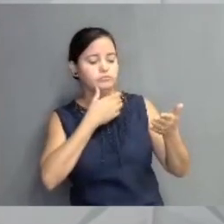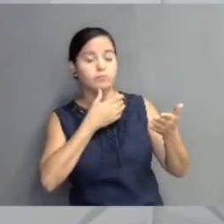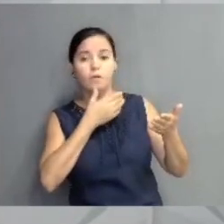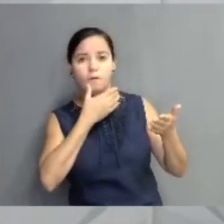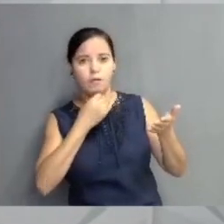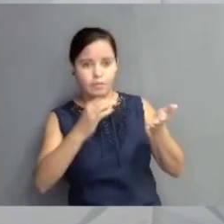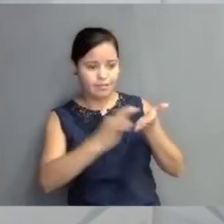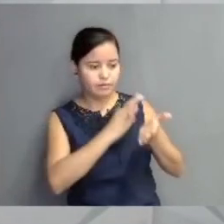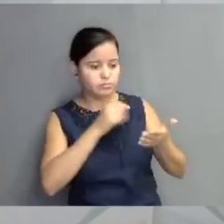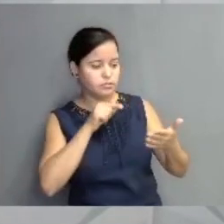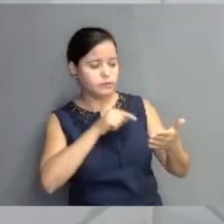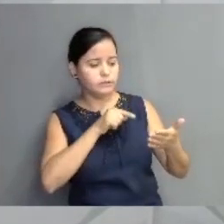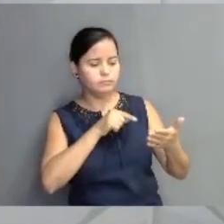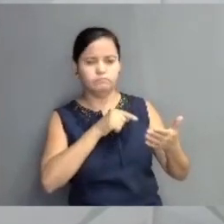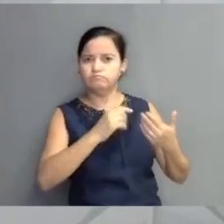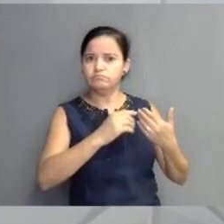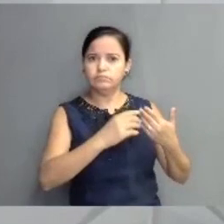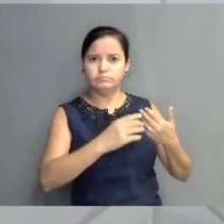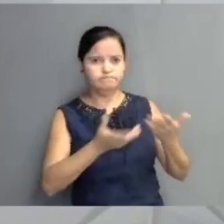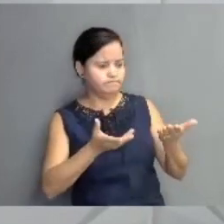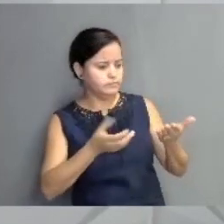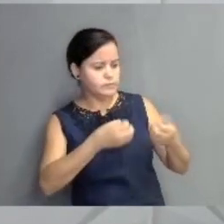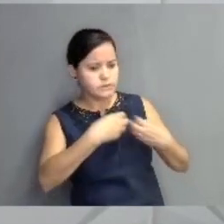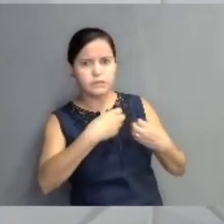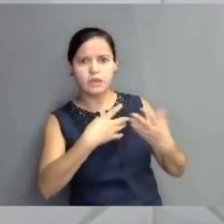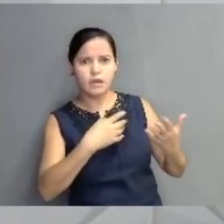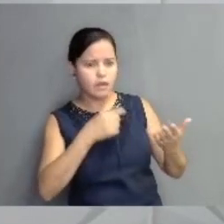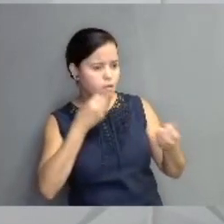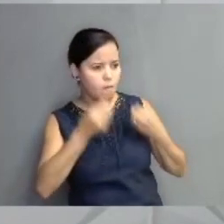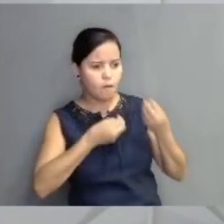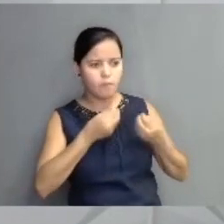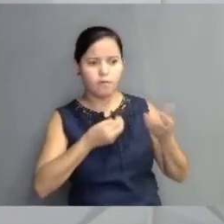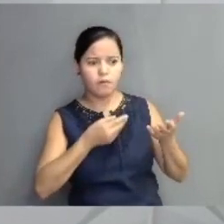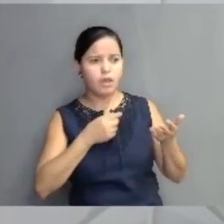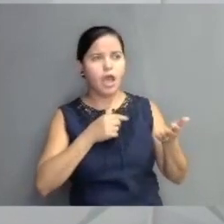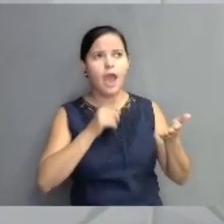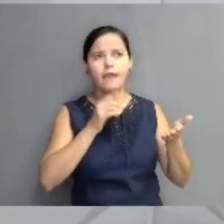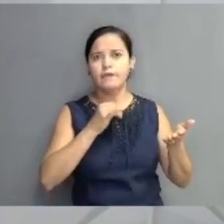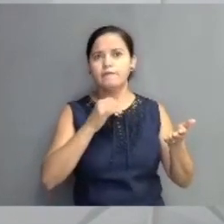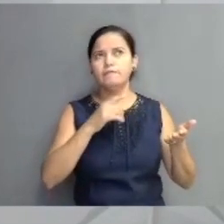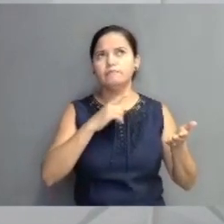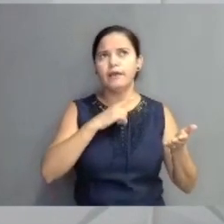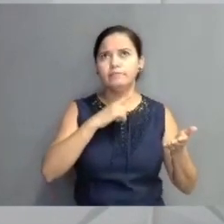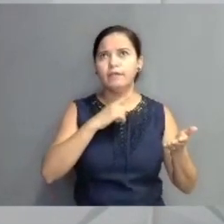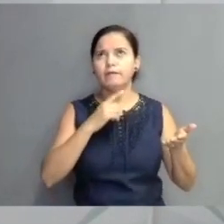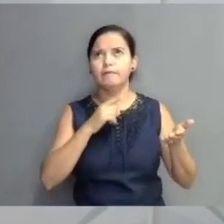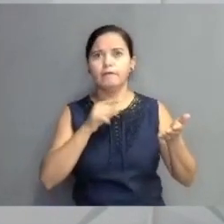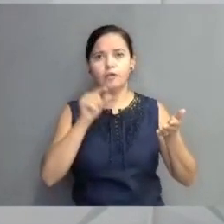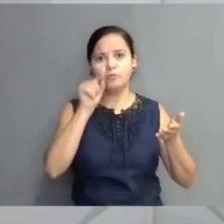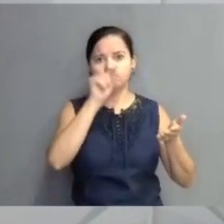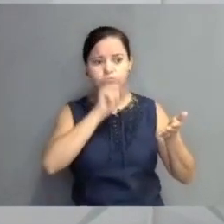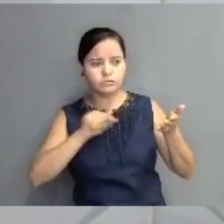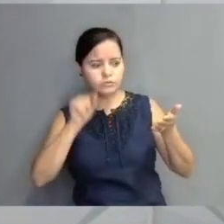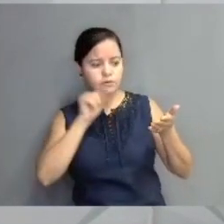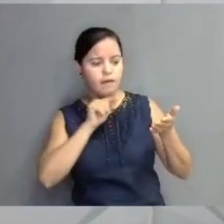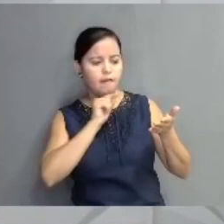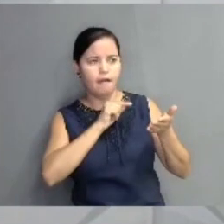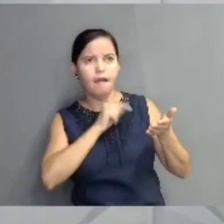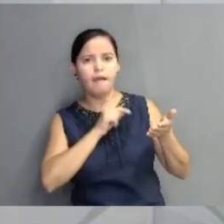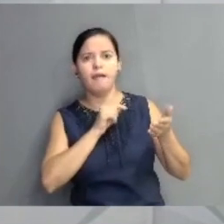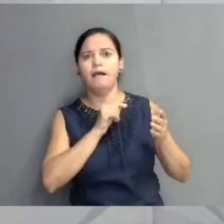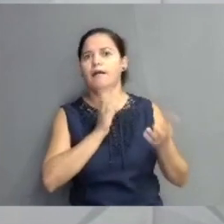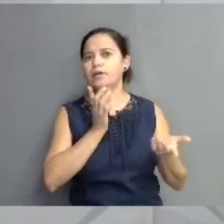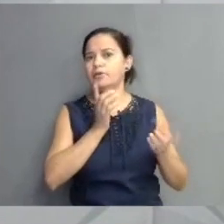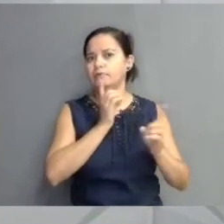vão colaborar com aquela ideia principal, elas vão circundar, elas vão dar argumentos a essa ideia principal, tá